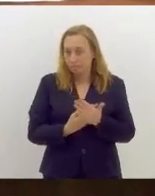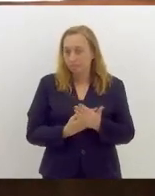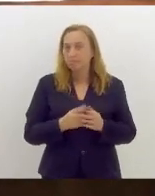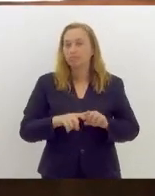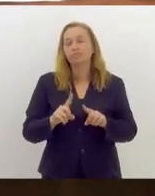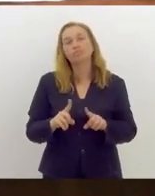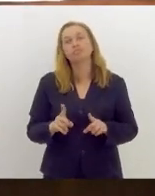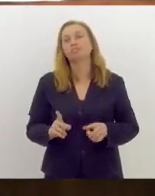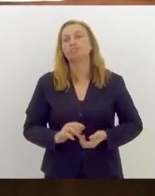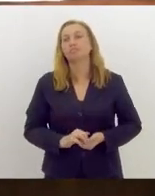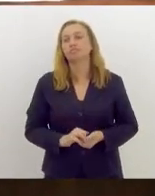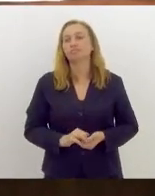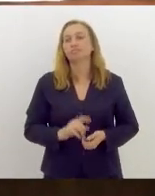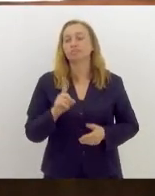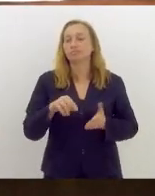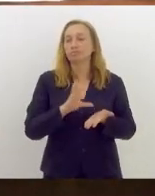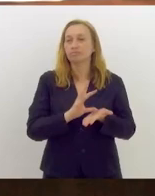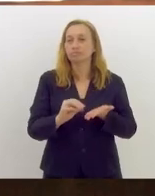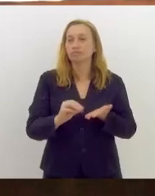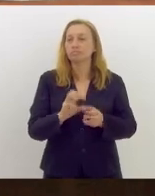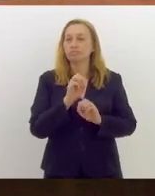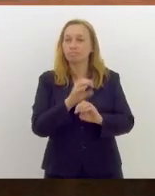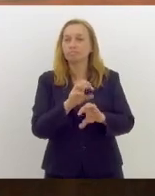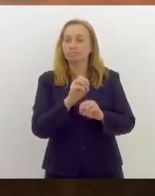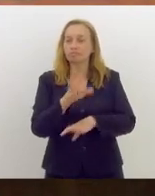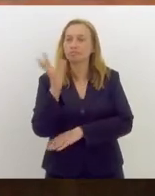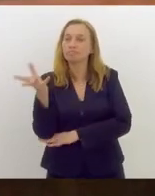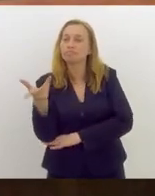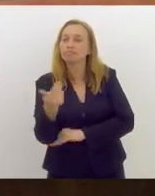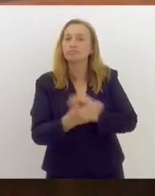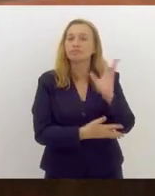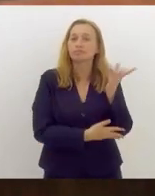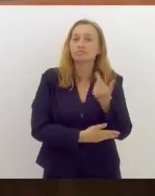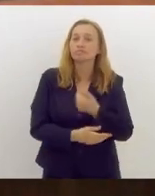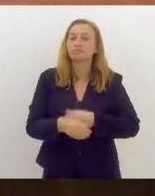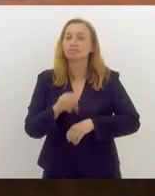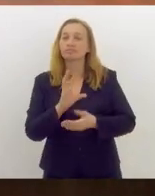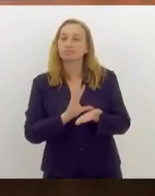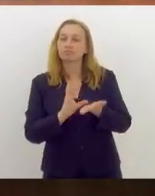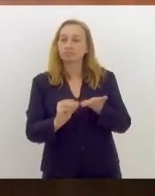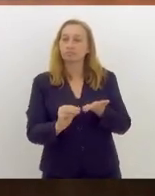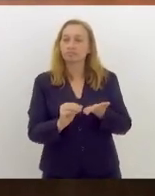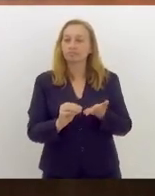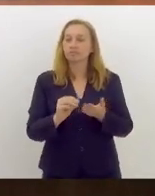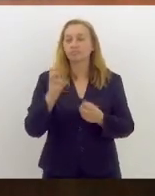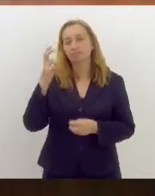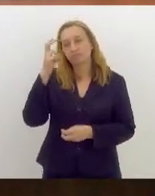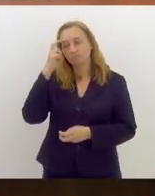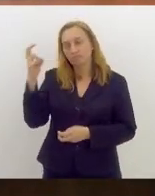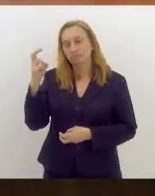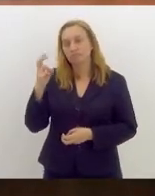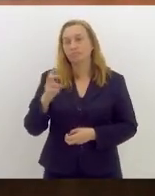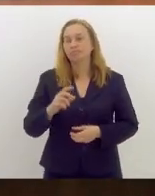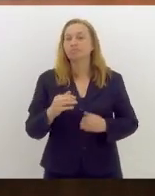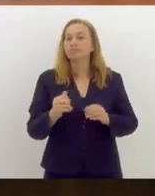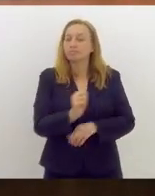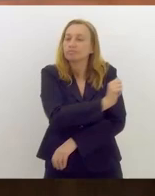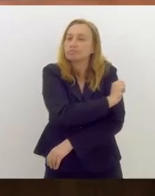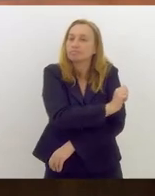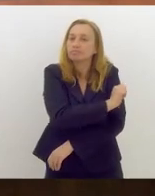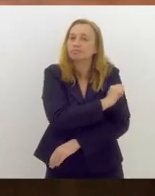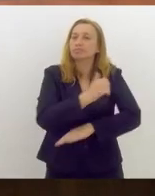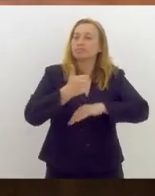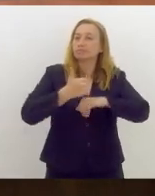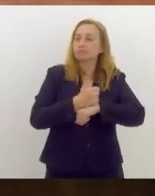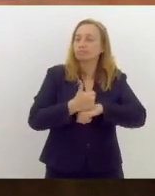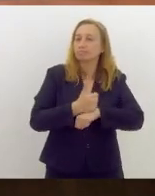o para Além disso é a pauta da educação ambiental é a pauta da aculturação de estudantes profissional